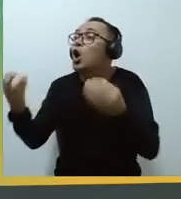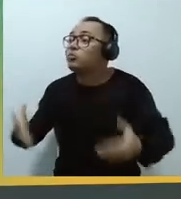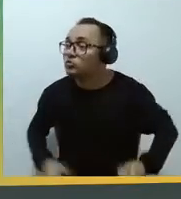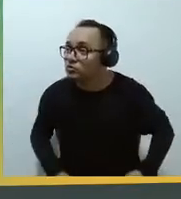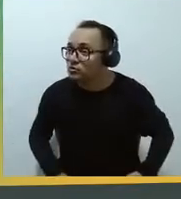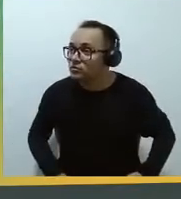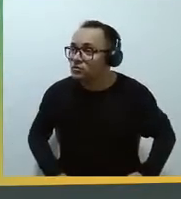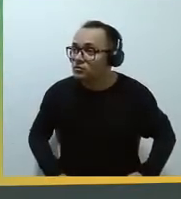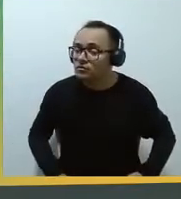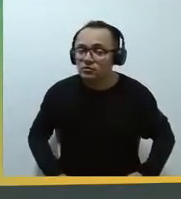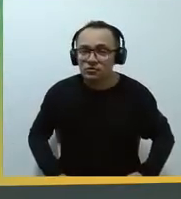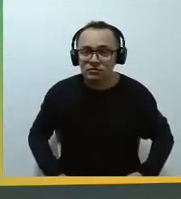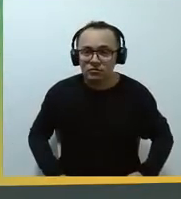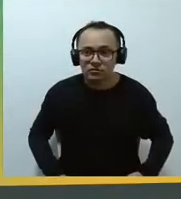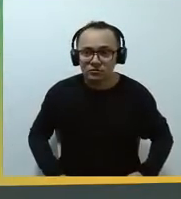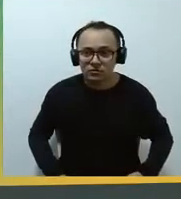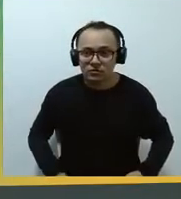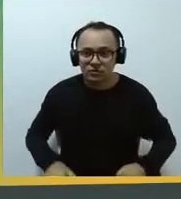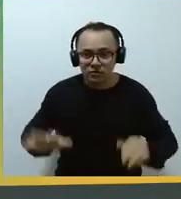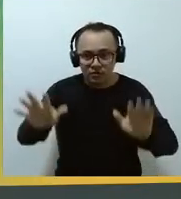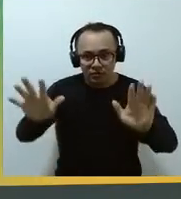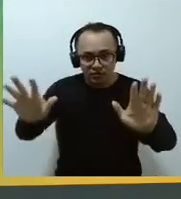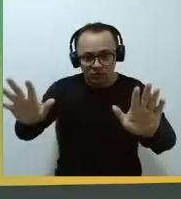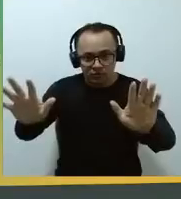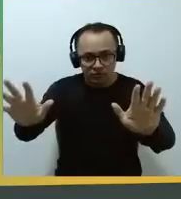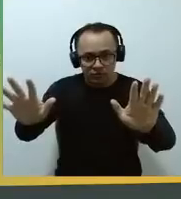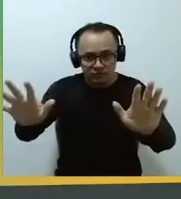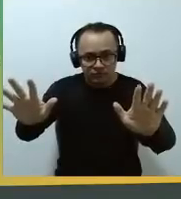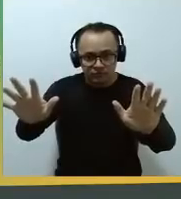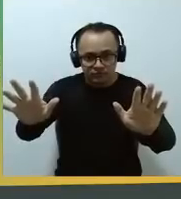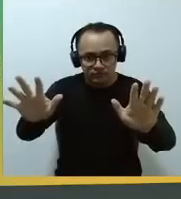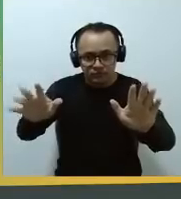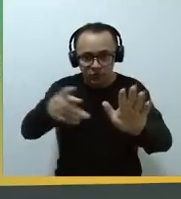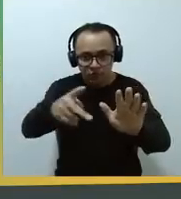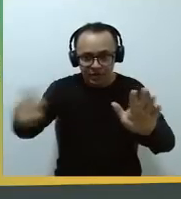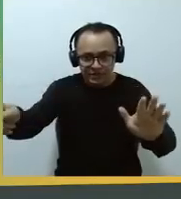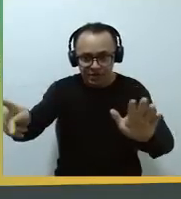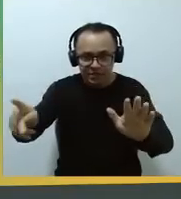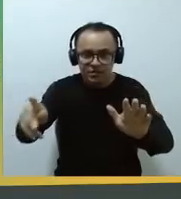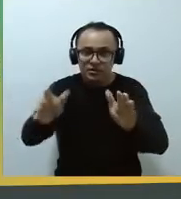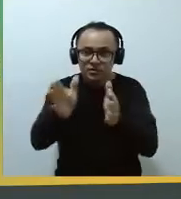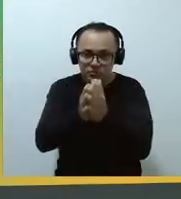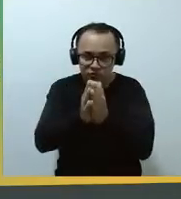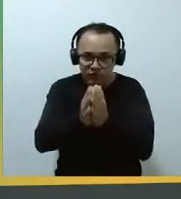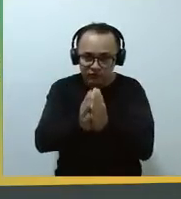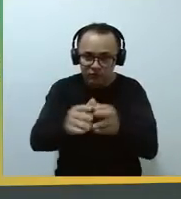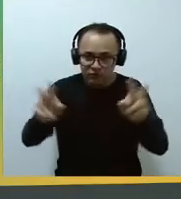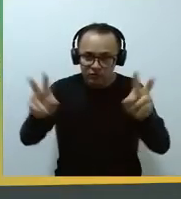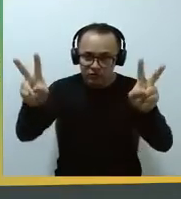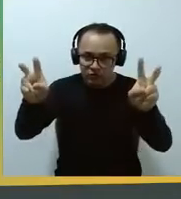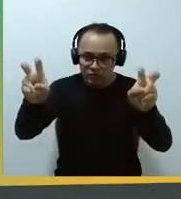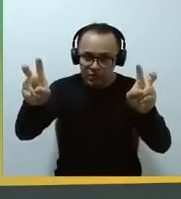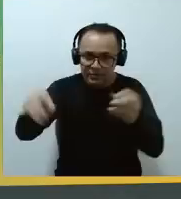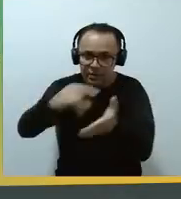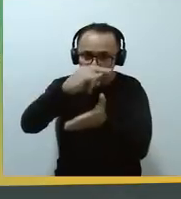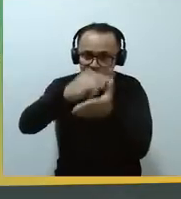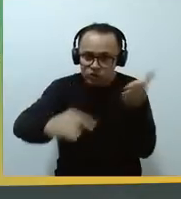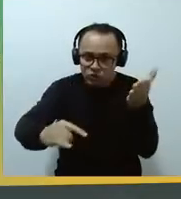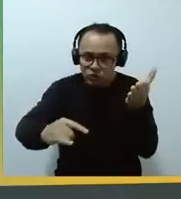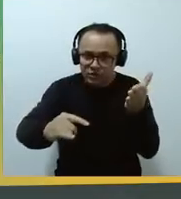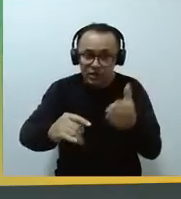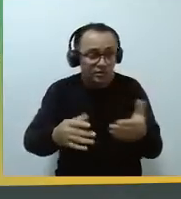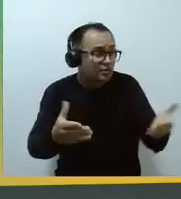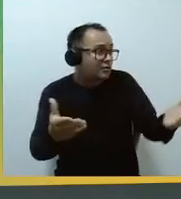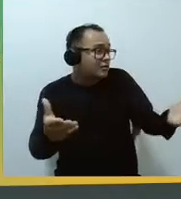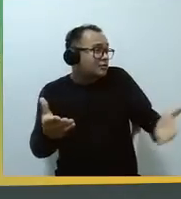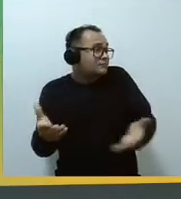Eu gostaria que se eu tivesse... ao assunto dos contratos. Pois é, presidente, mas o assunto que ele